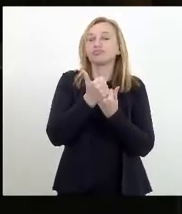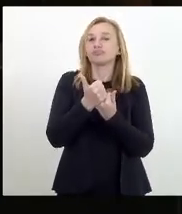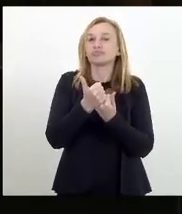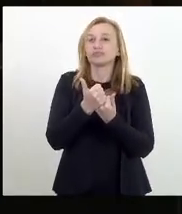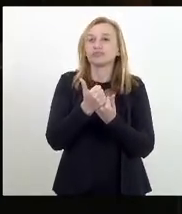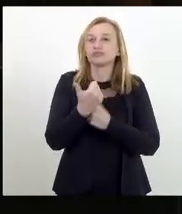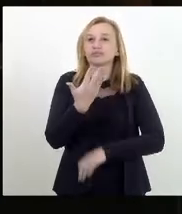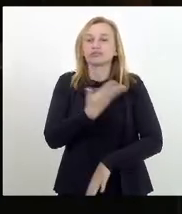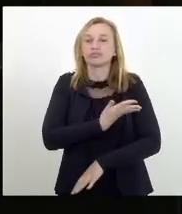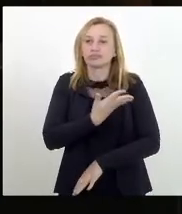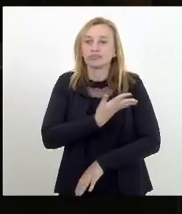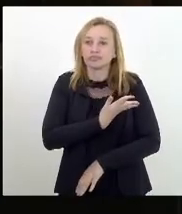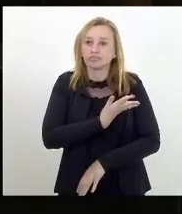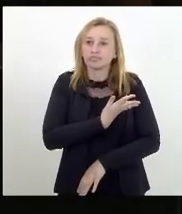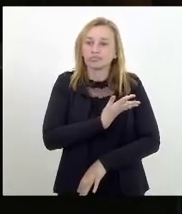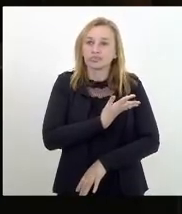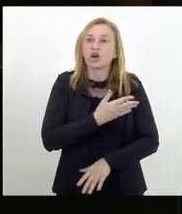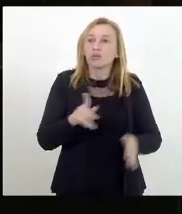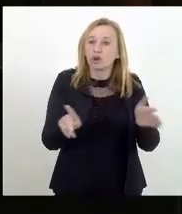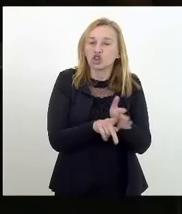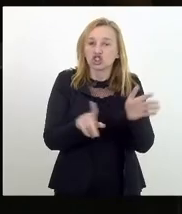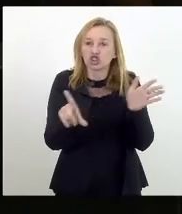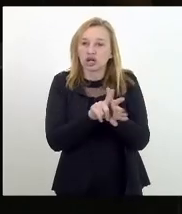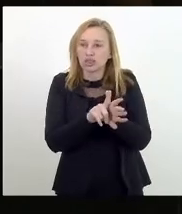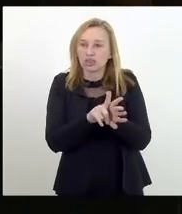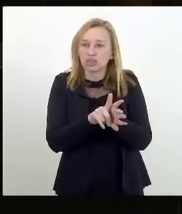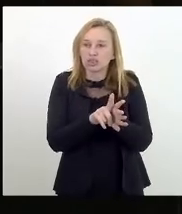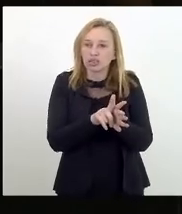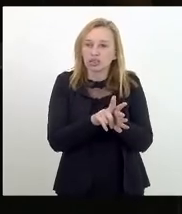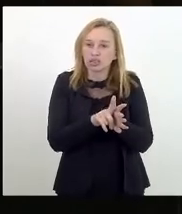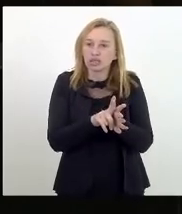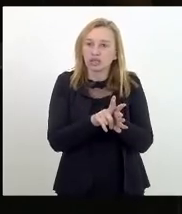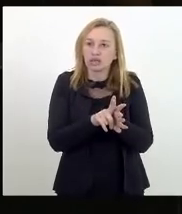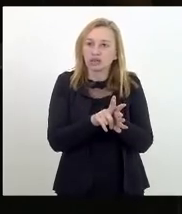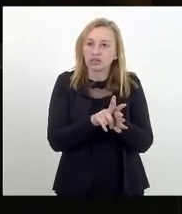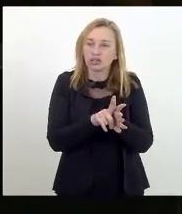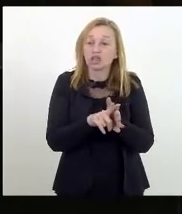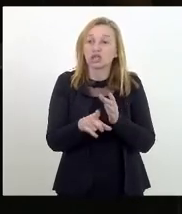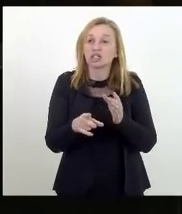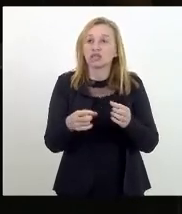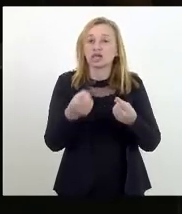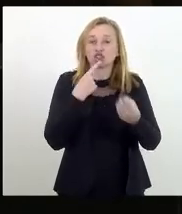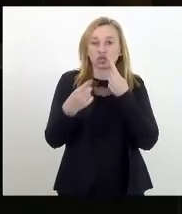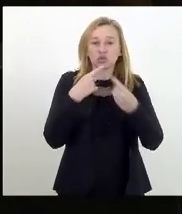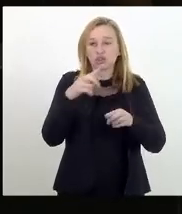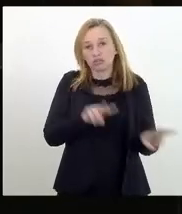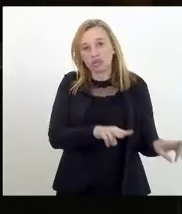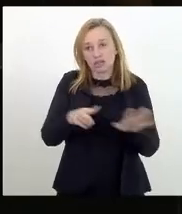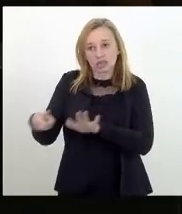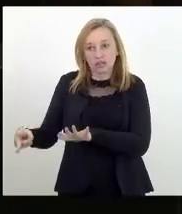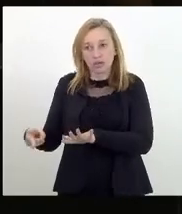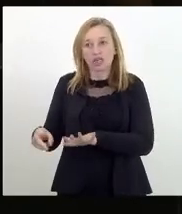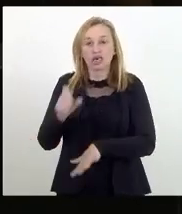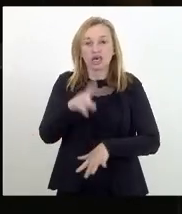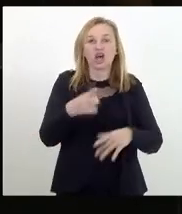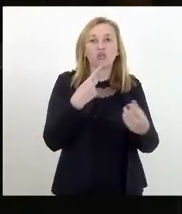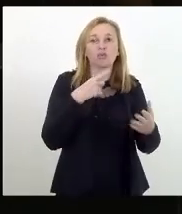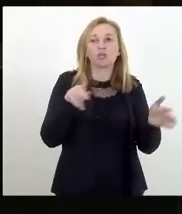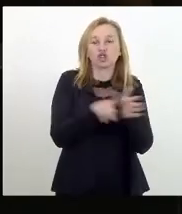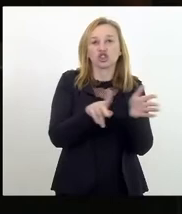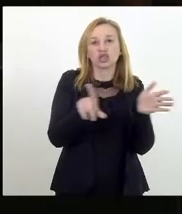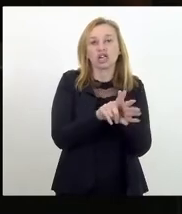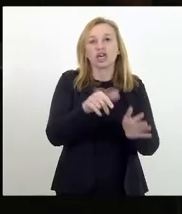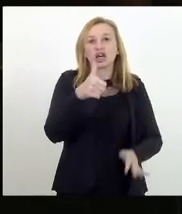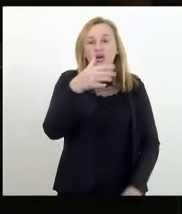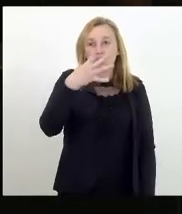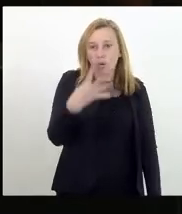nobres colegas sobre o projeto de lei que será colocado em discussão essa semana que é o projeto de lei